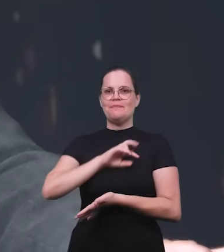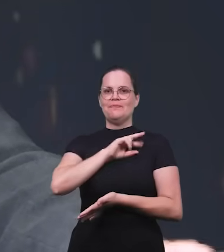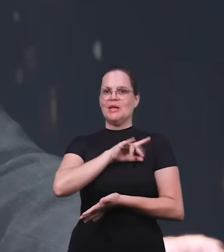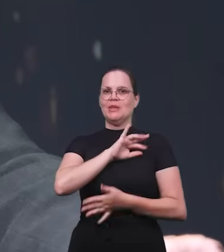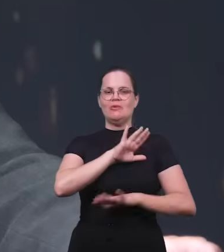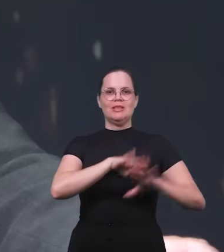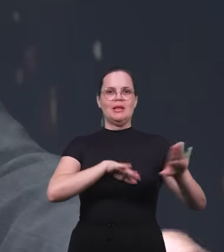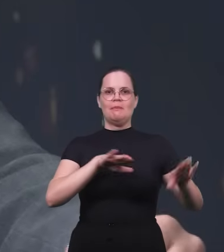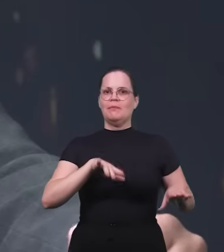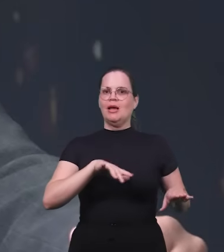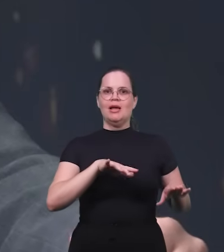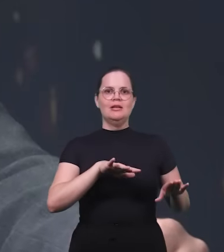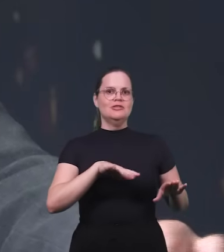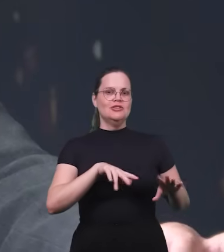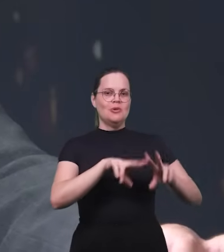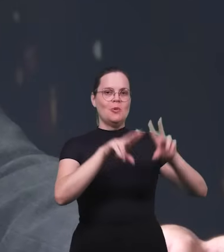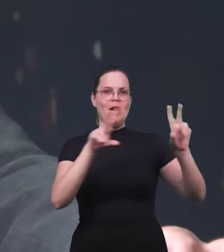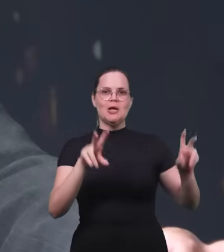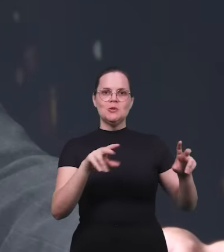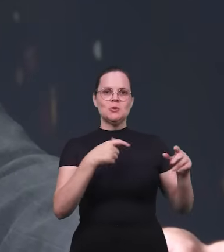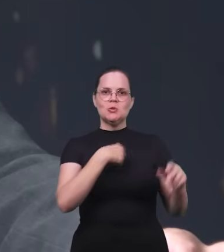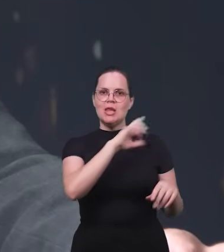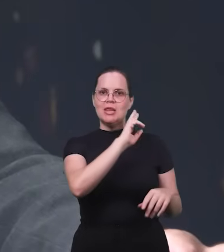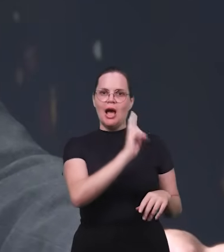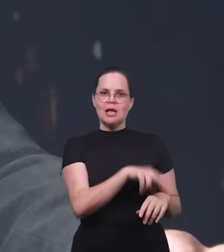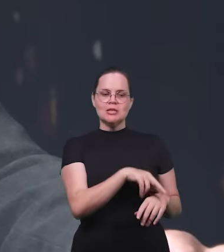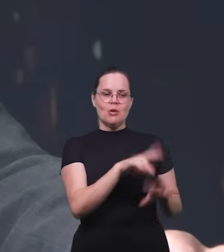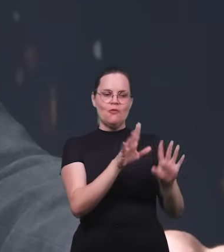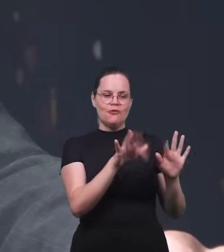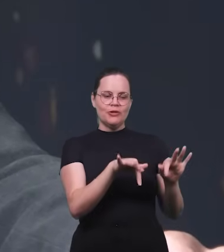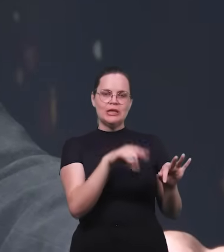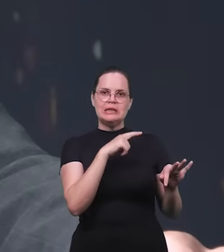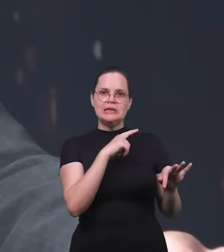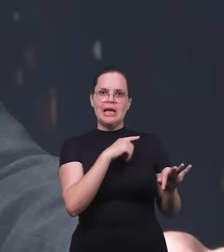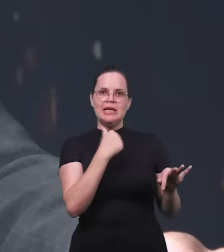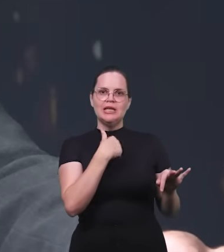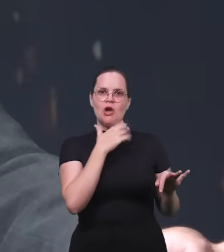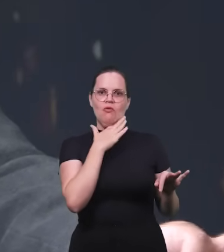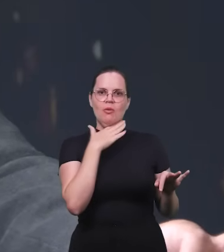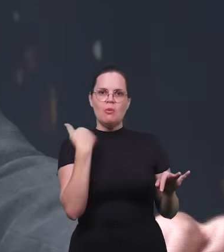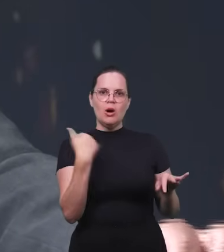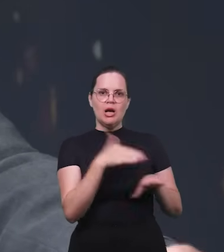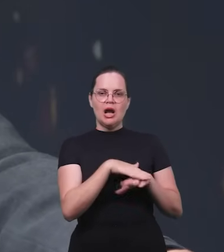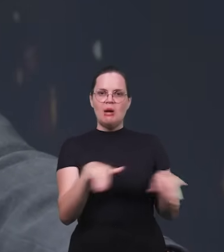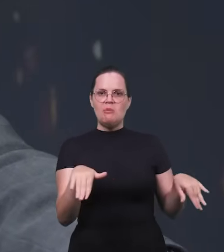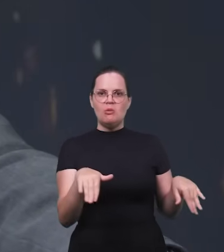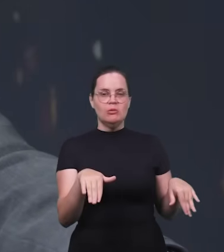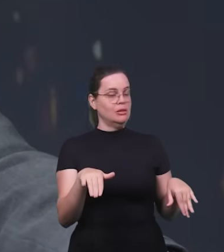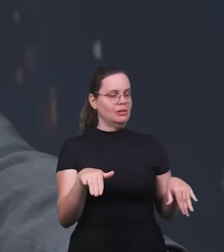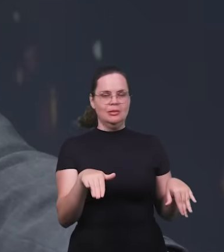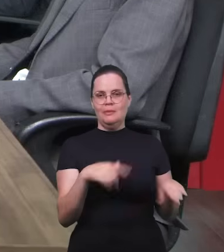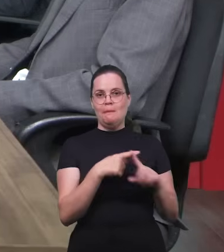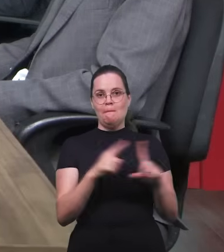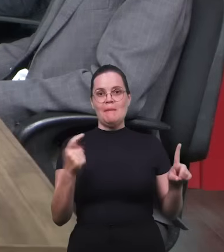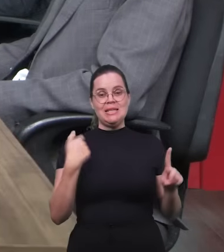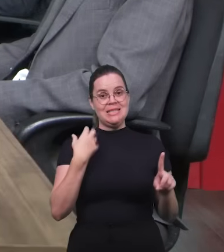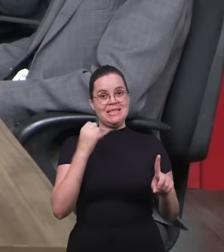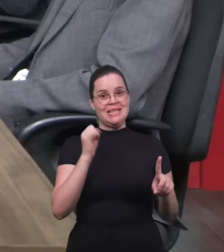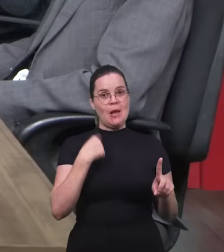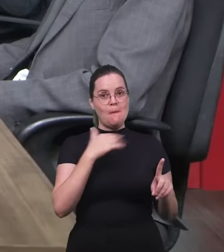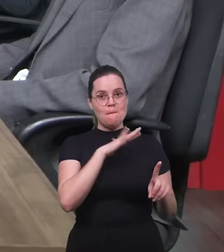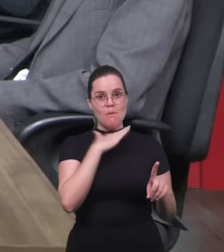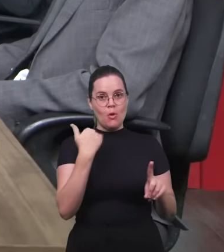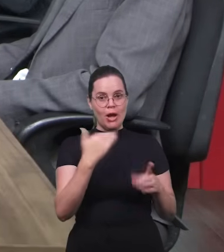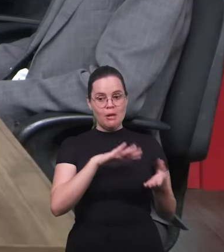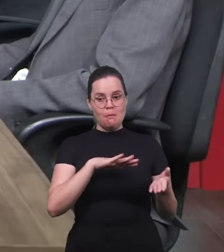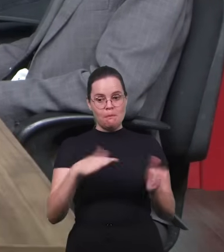para a morte, daquilo que tudo que vai se acabar. A sua percepção agora é uma percepção para a vida eterna com o Senhor. Glória a Deus. E como o